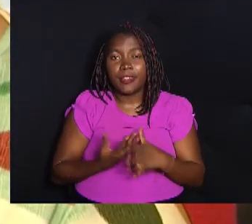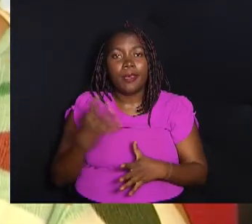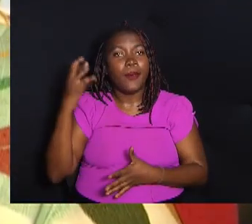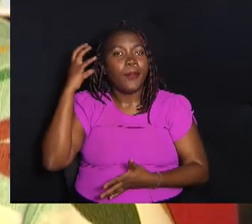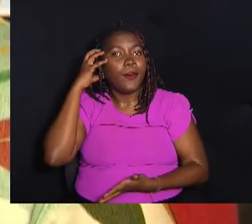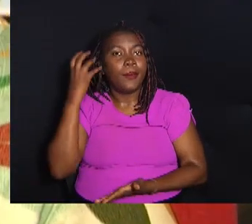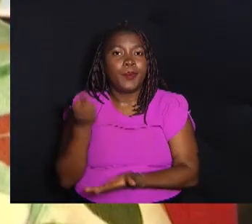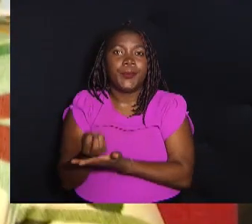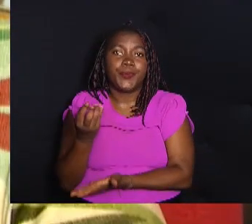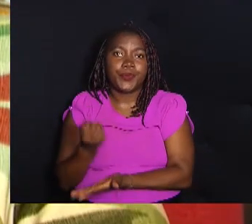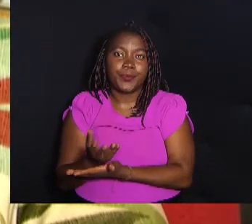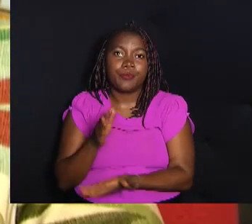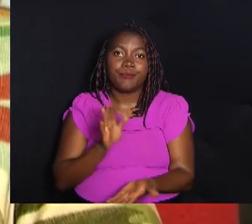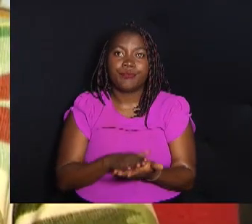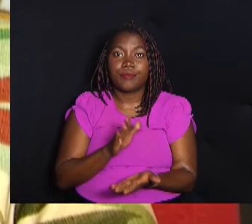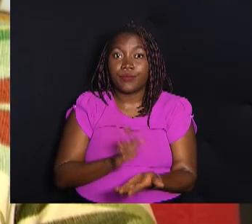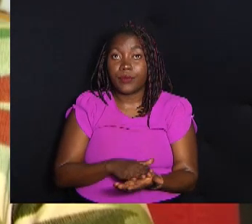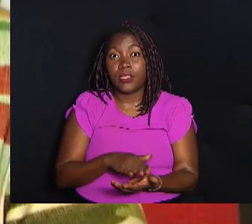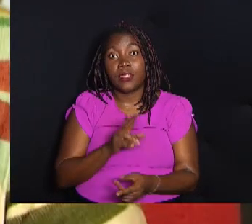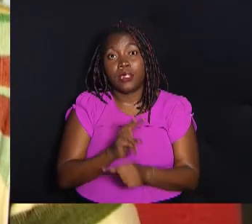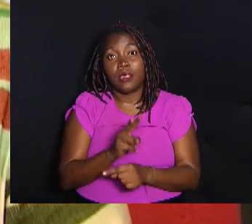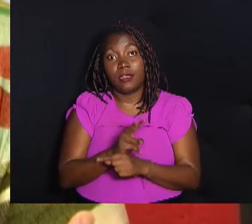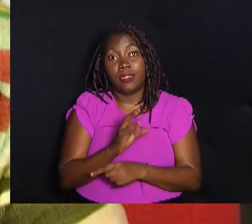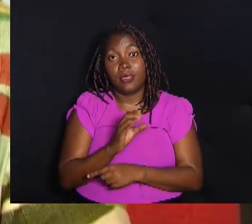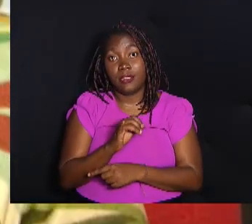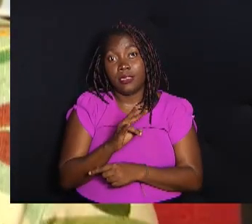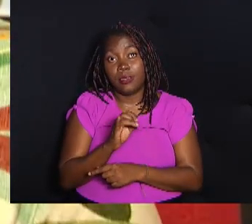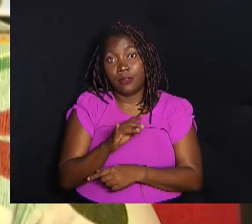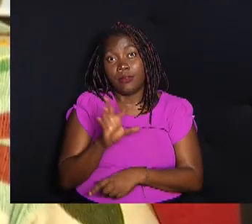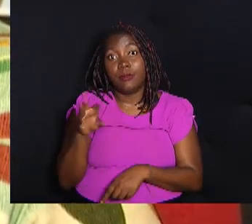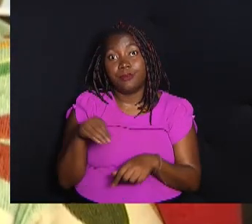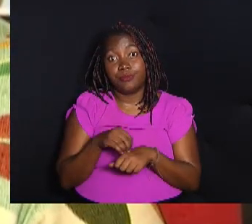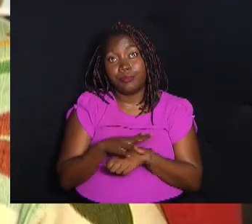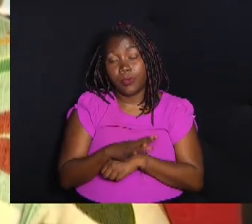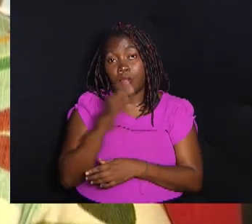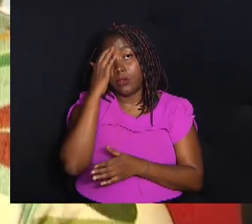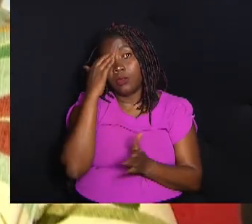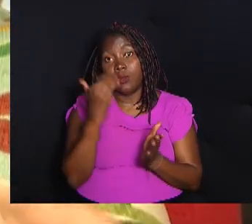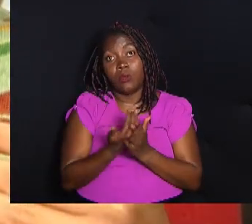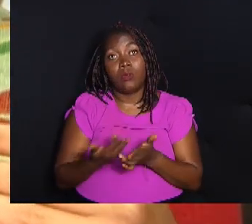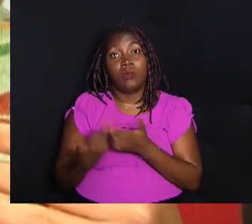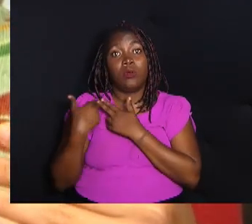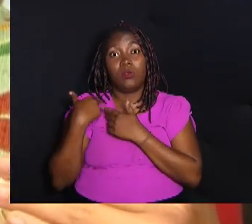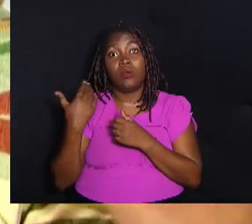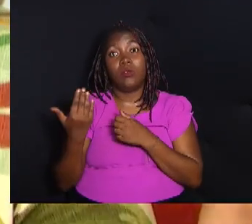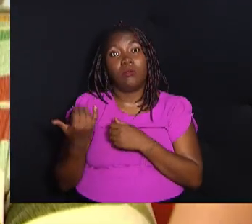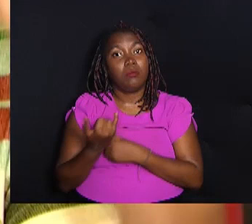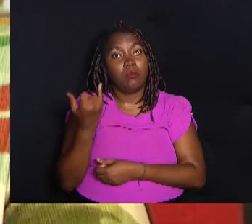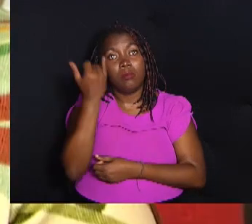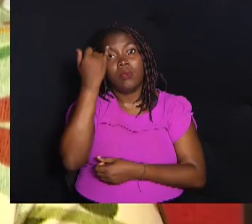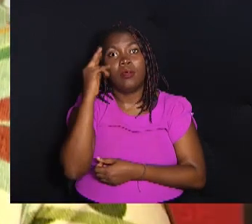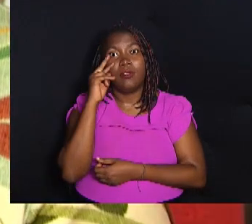Civil trouxe para nós eh a Defesa Civil cumpre um papel fundamental né a gente tá vendo aí essa situação dos